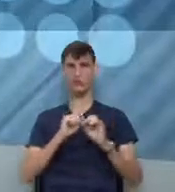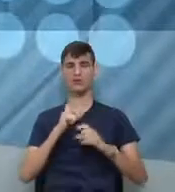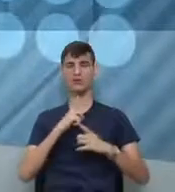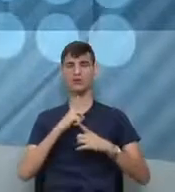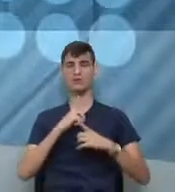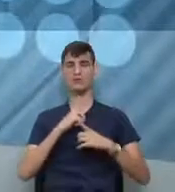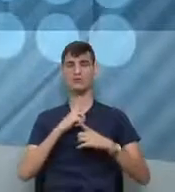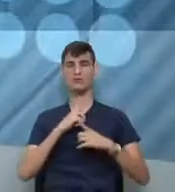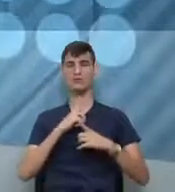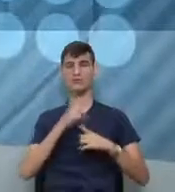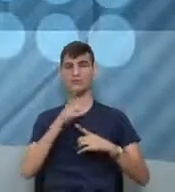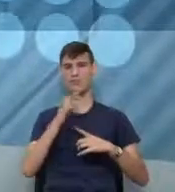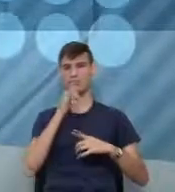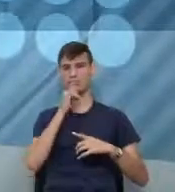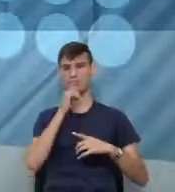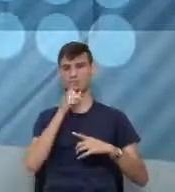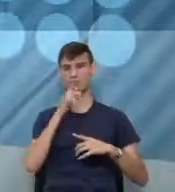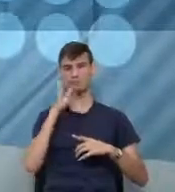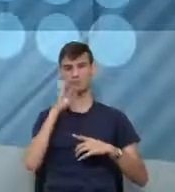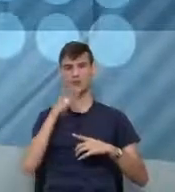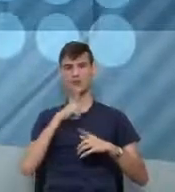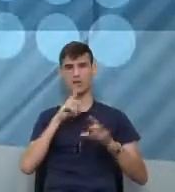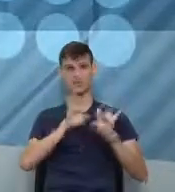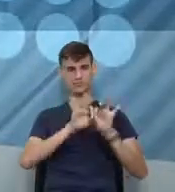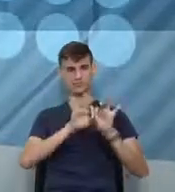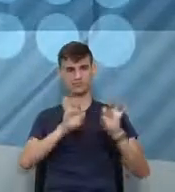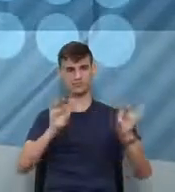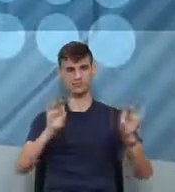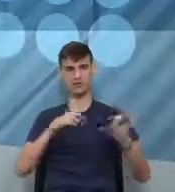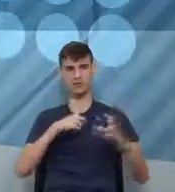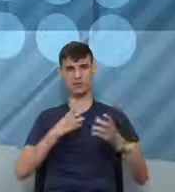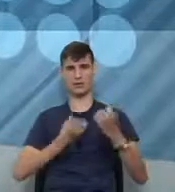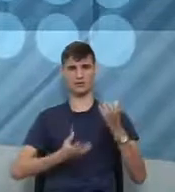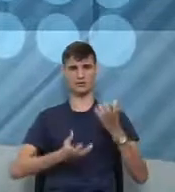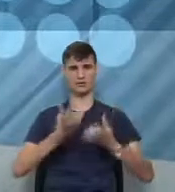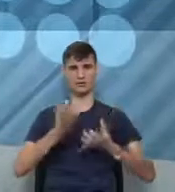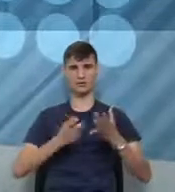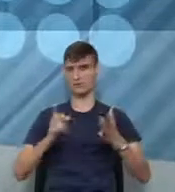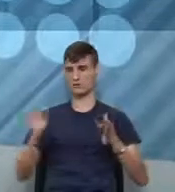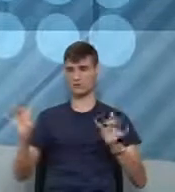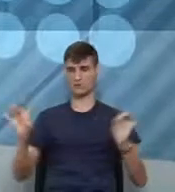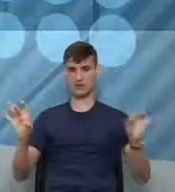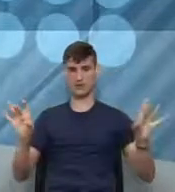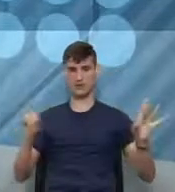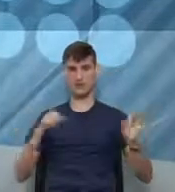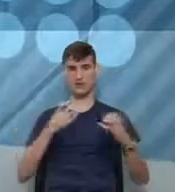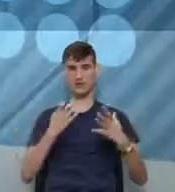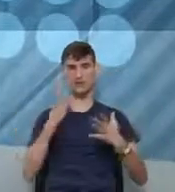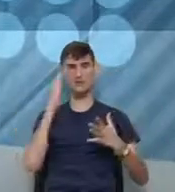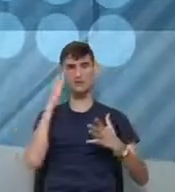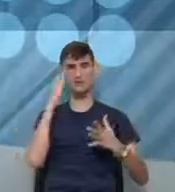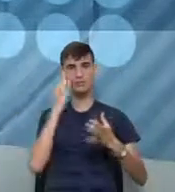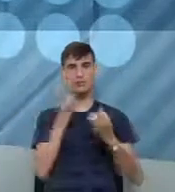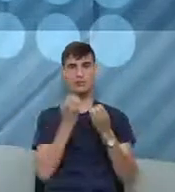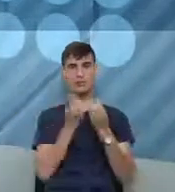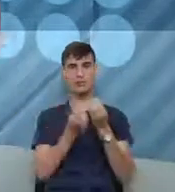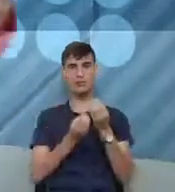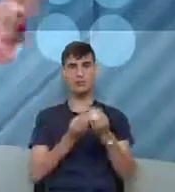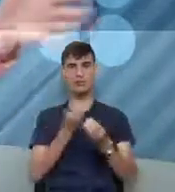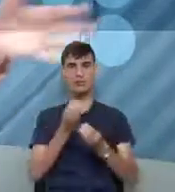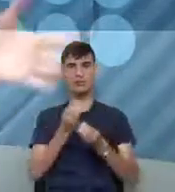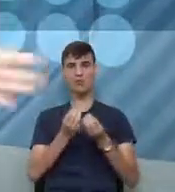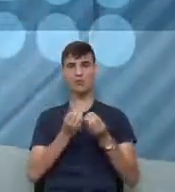do seguinte: imagine uma barra onde você aquece as extremidades e ele queria calcular como que o calor